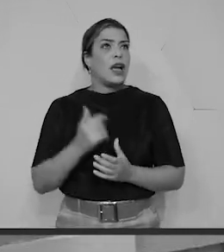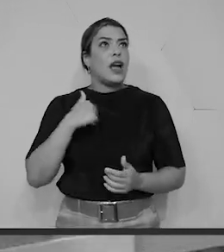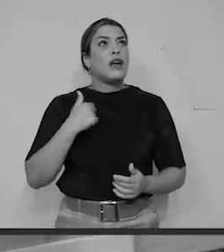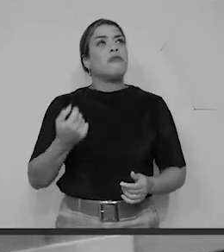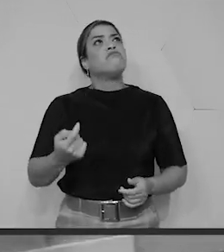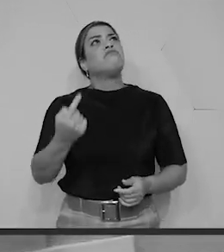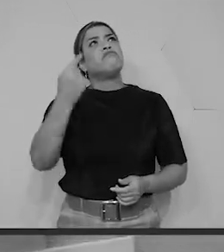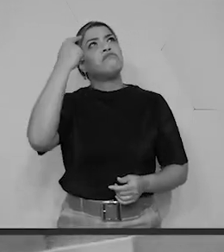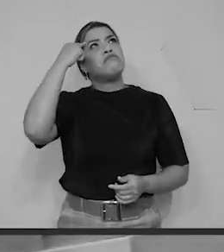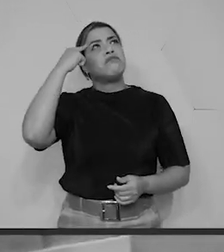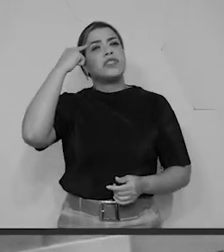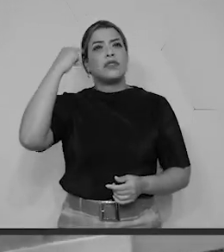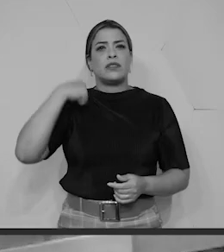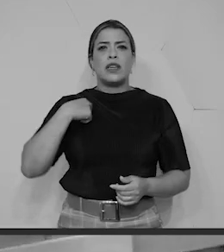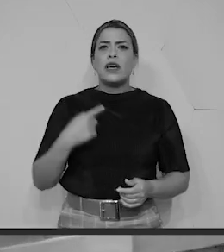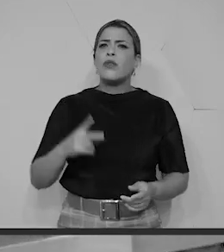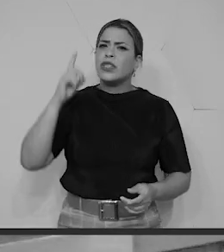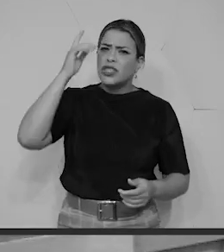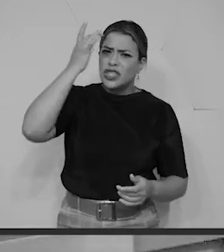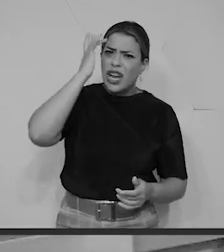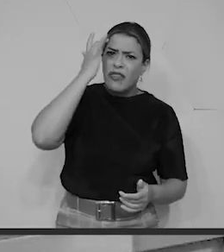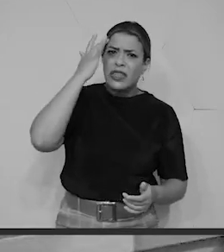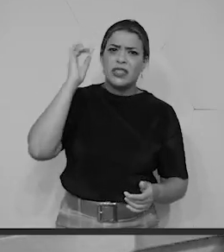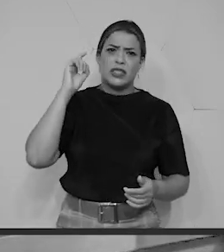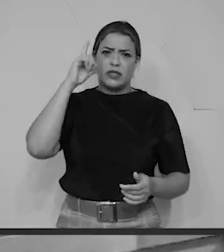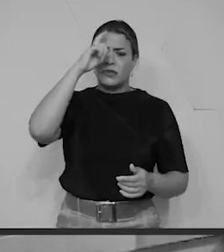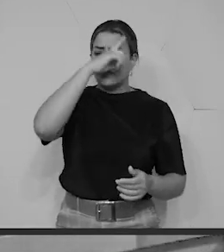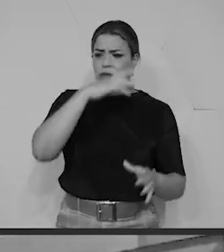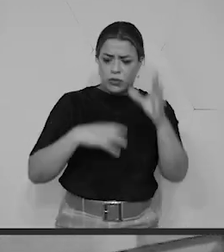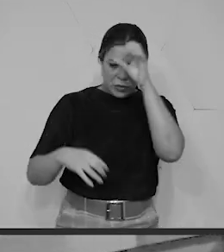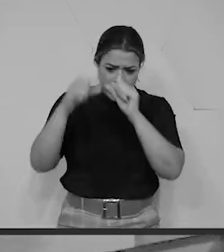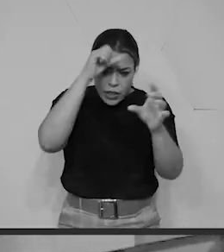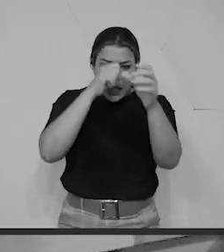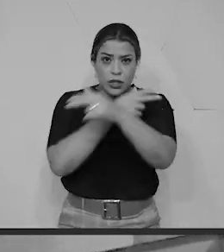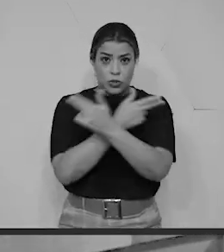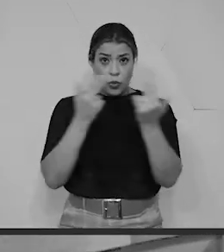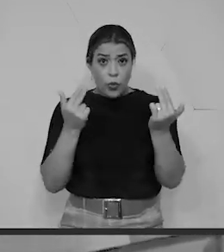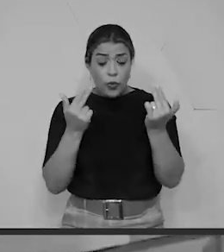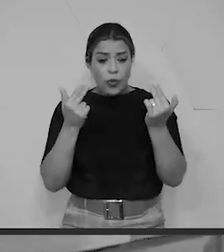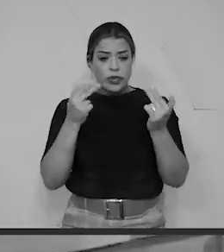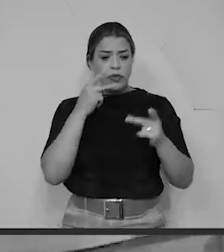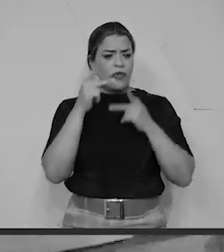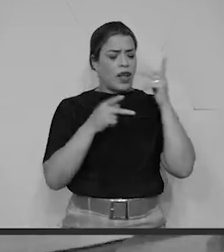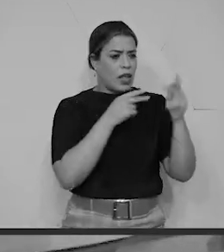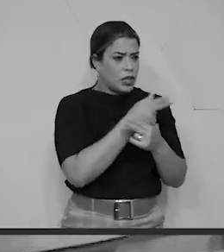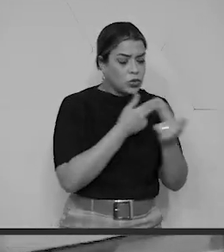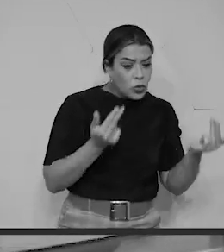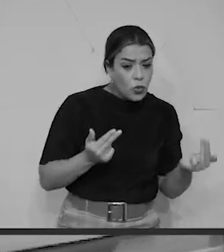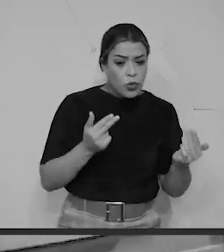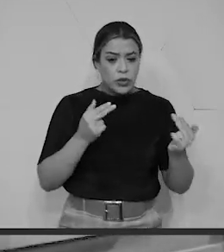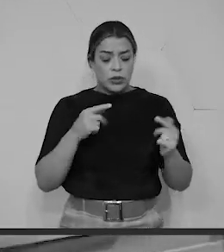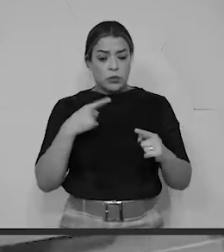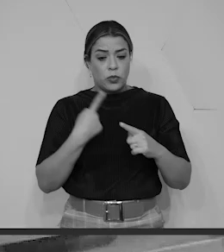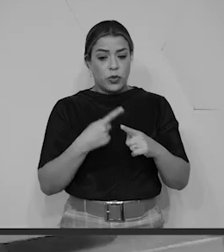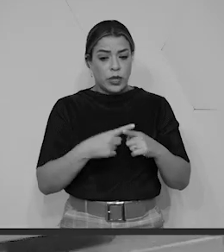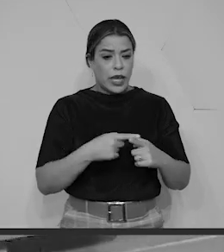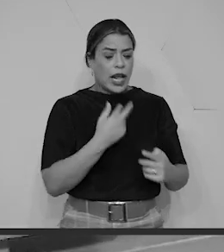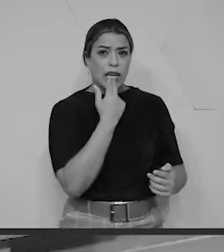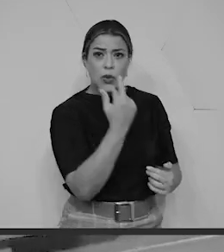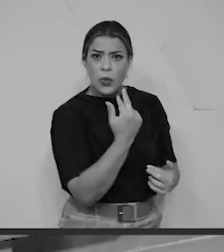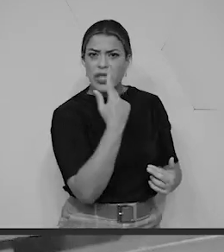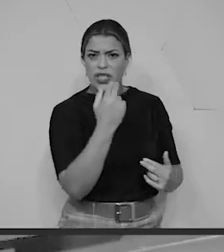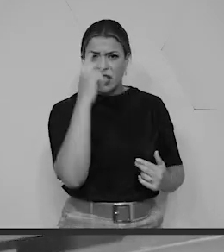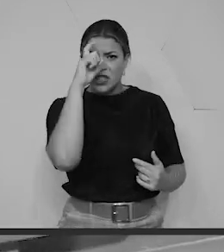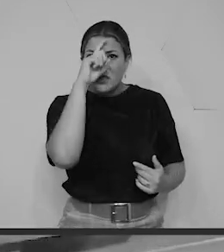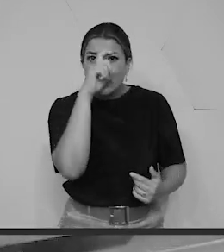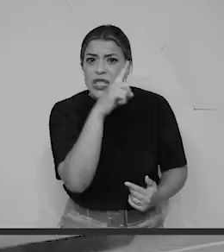desgastante. Então, assim, né, eu tinha muita dificuldade em aprender o conteúdo, tinha dificuldade com a linguagem dos textos,